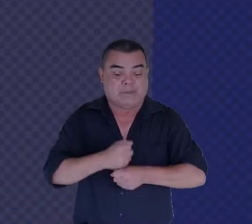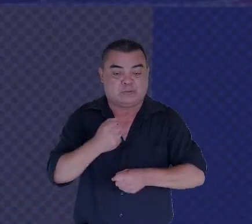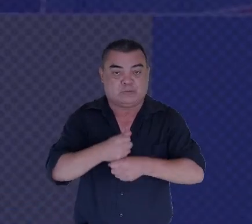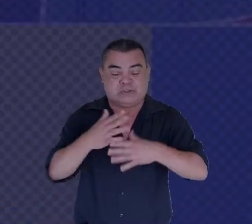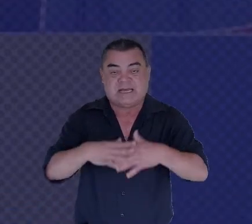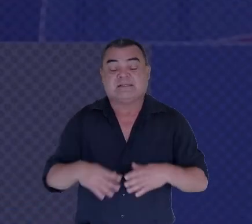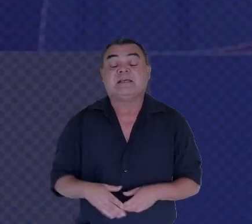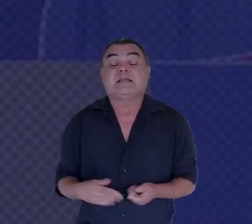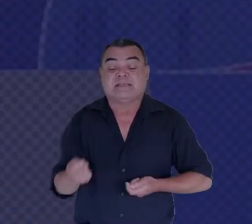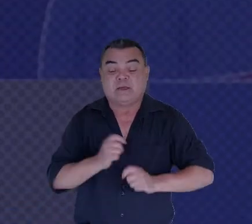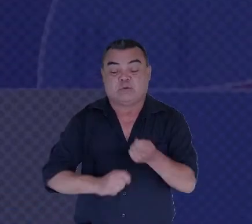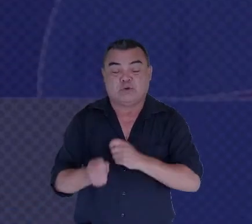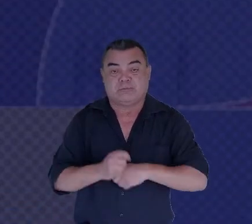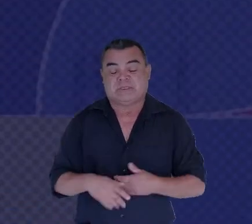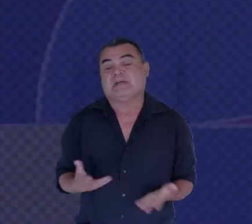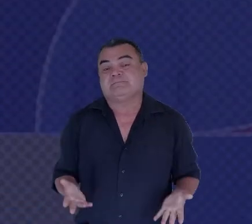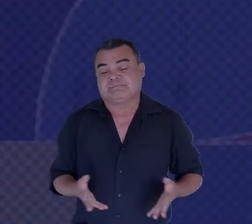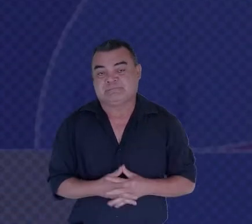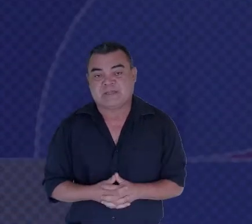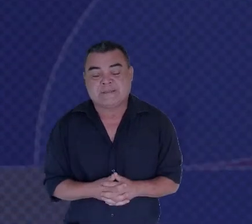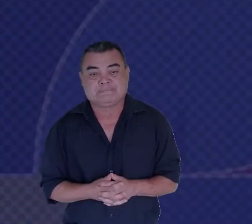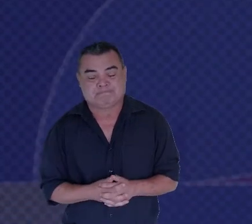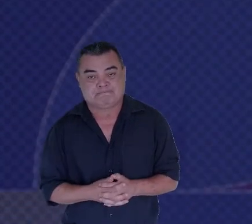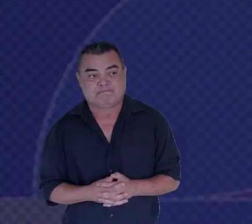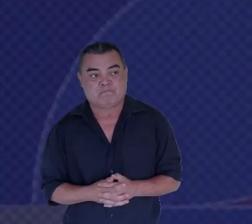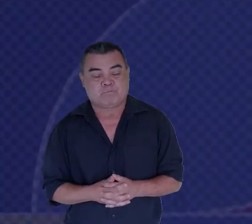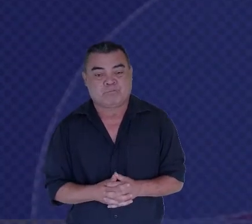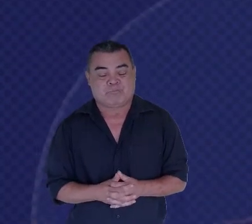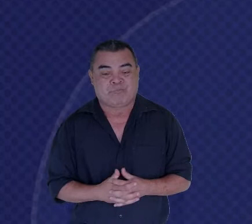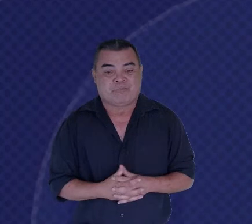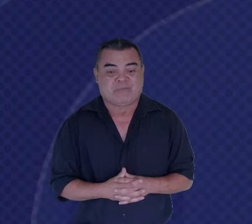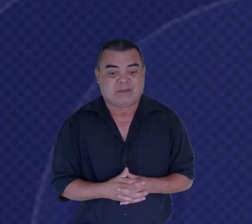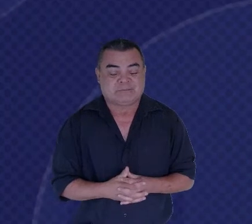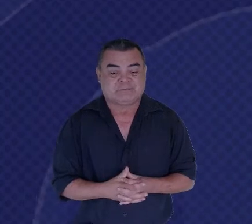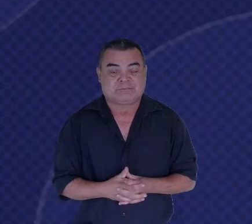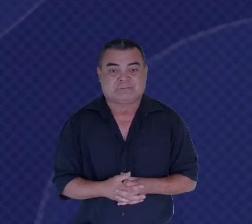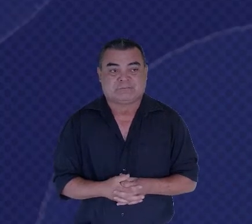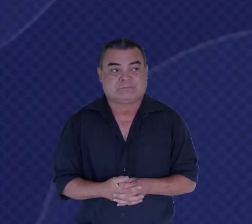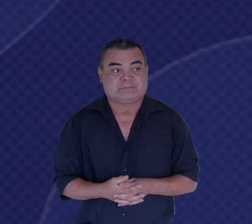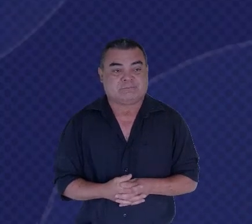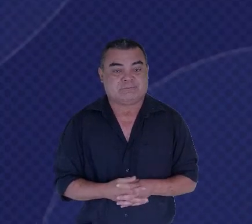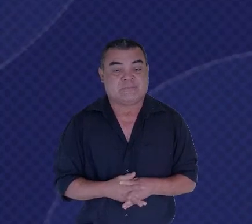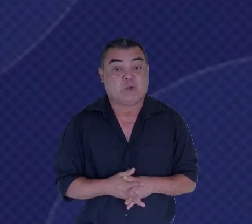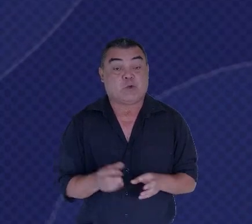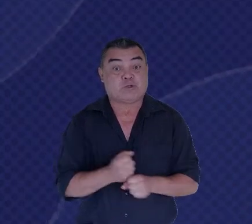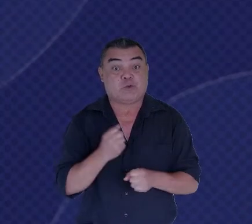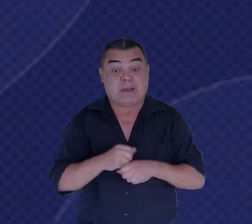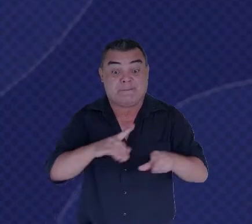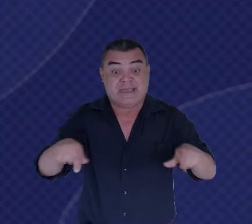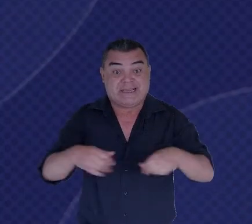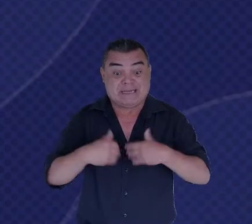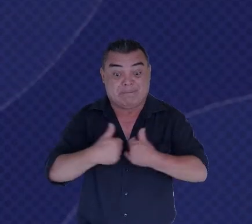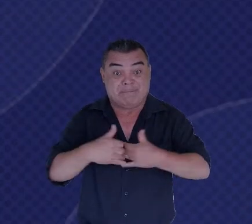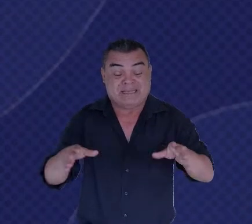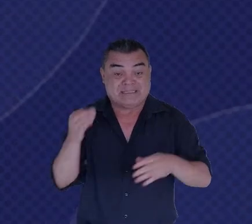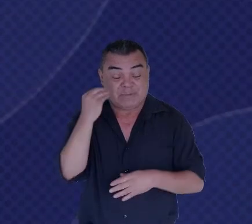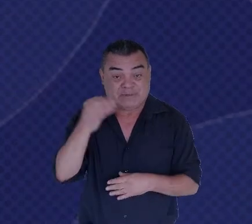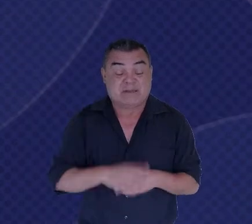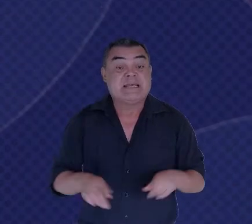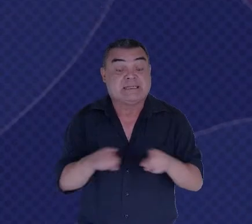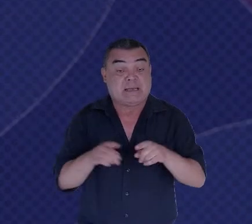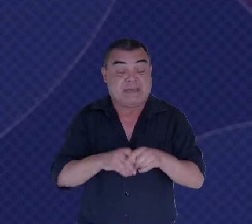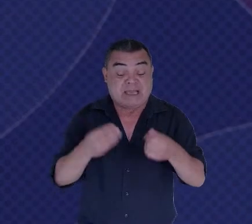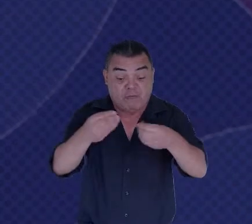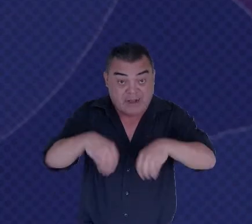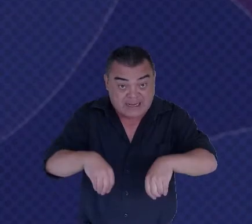produtividade da economia como um todo e a gente precisa construir um ambiente que seja mais aberto à experimentação e